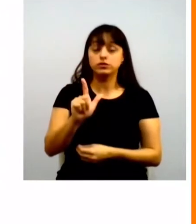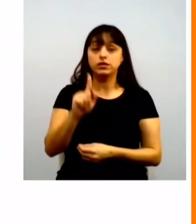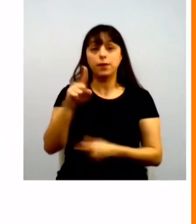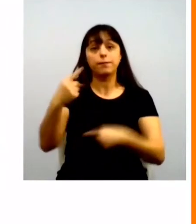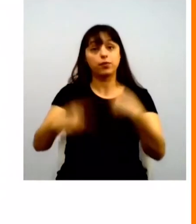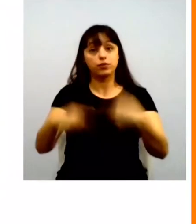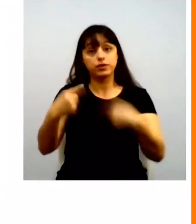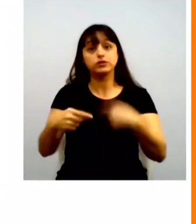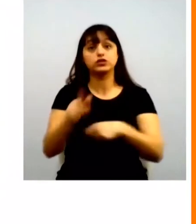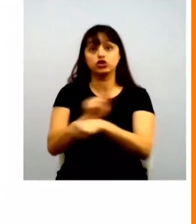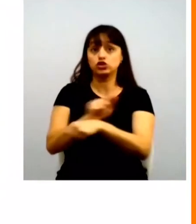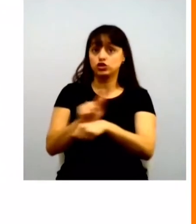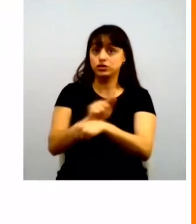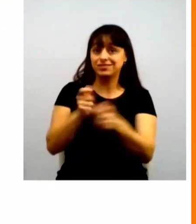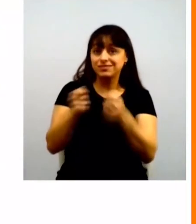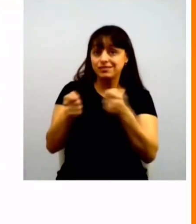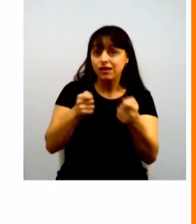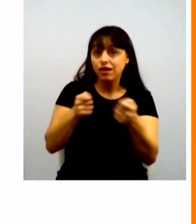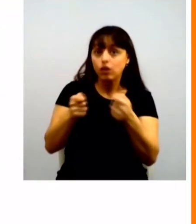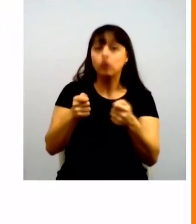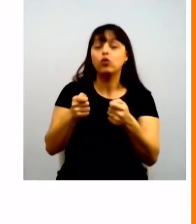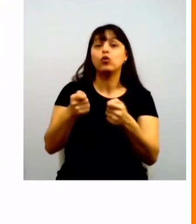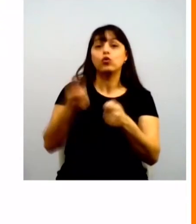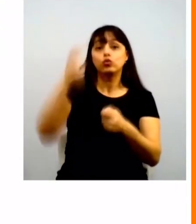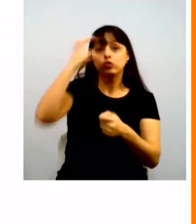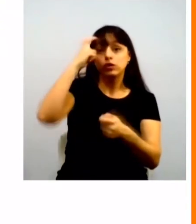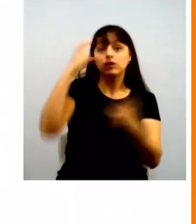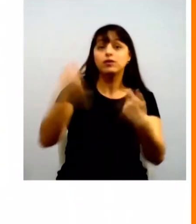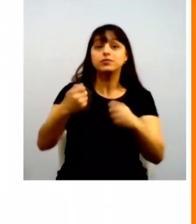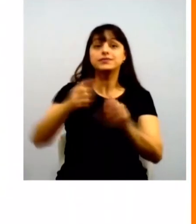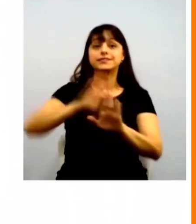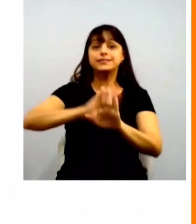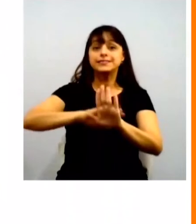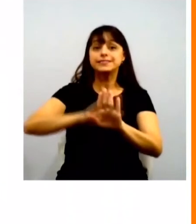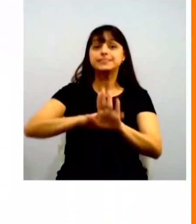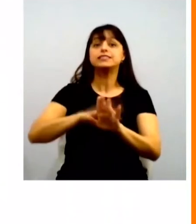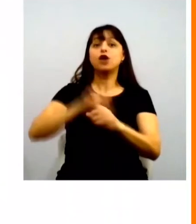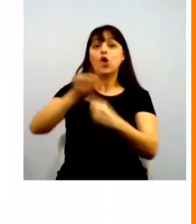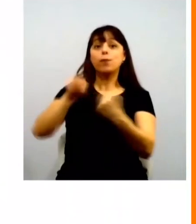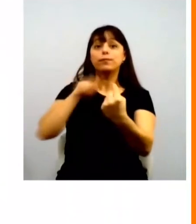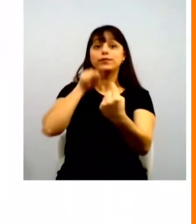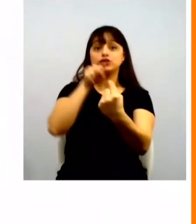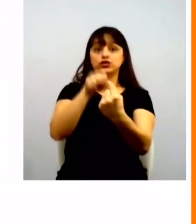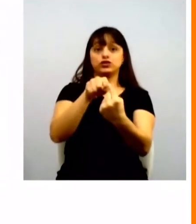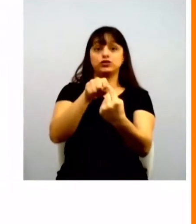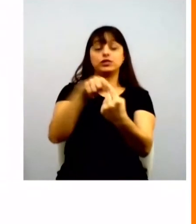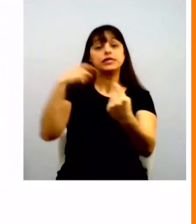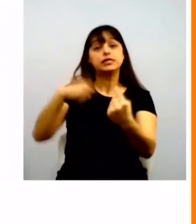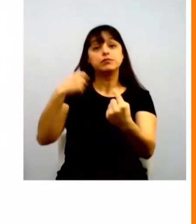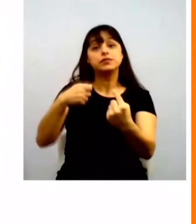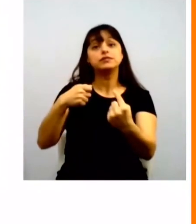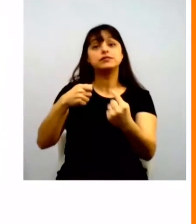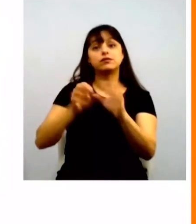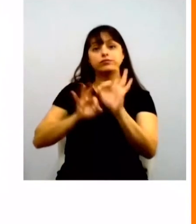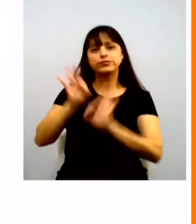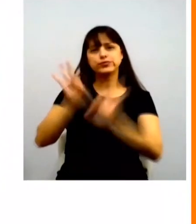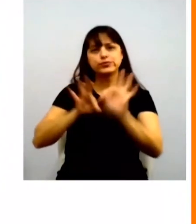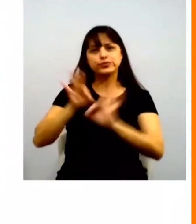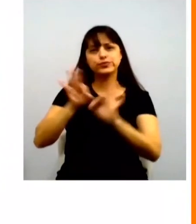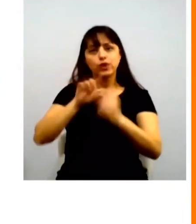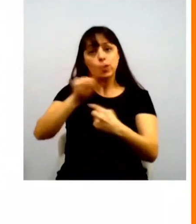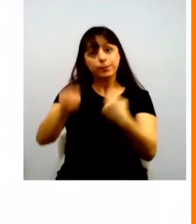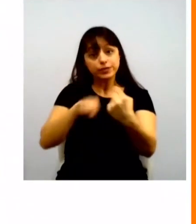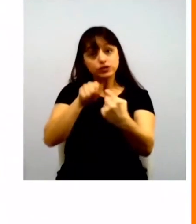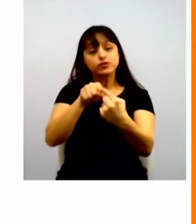tem que ter a intencionalidade, tem que promover uma certa intencionalidade para que esta acção incide no